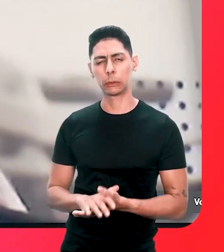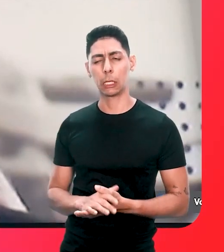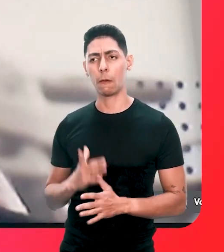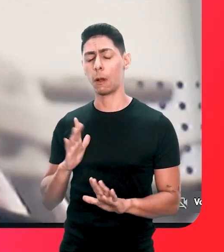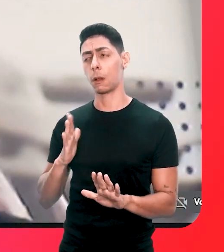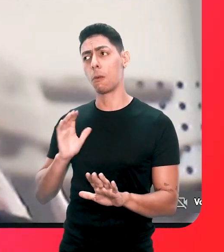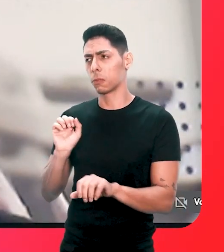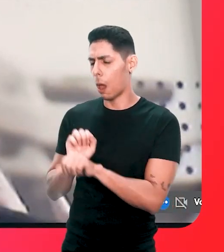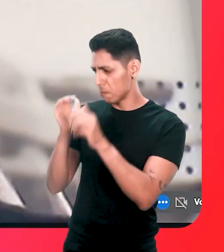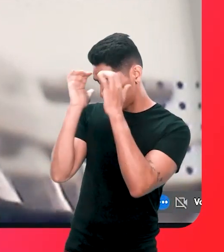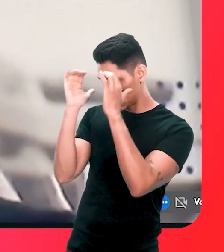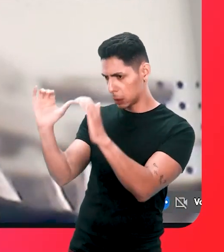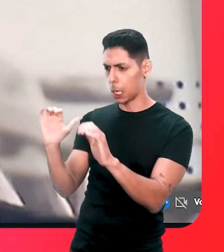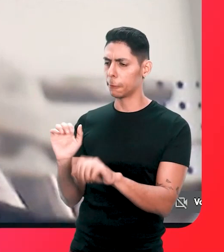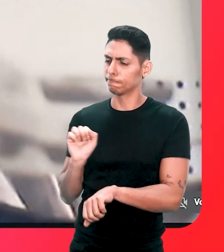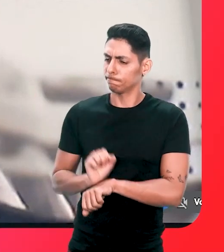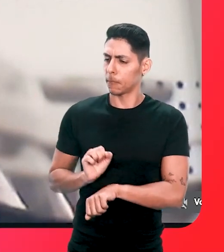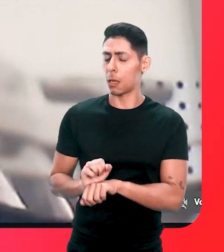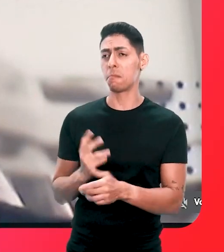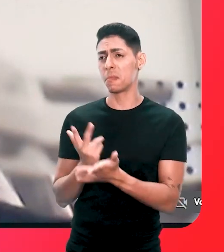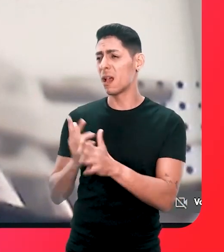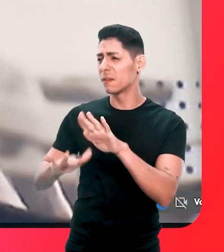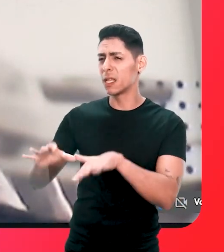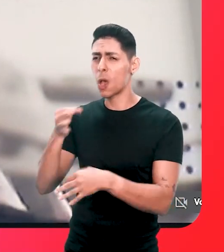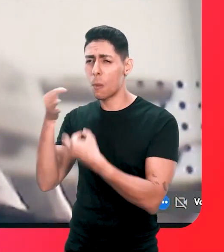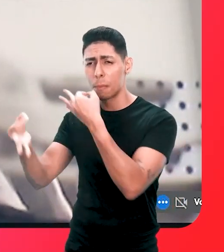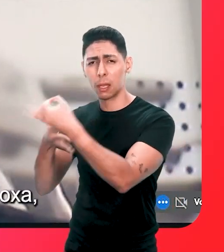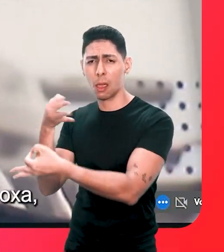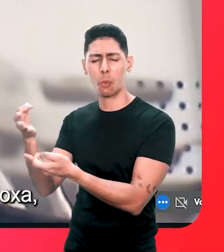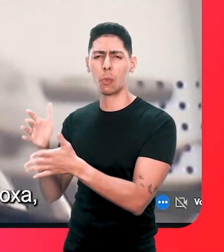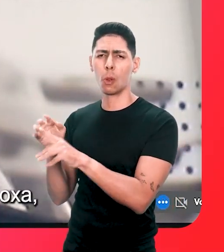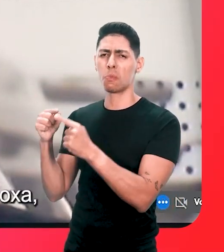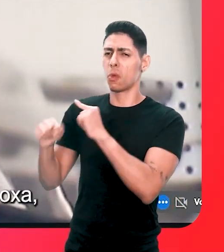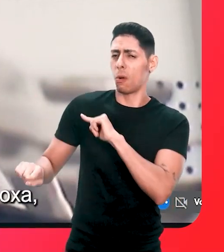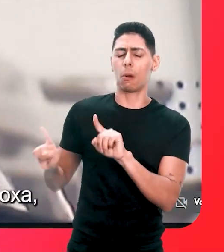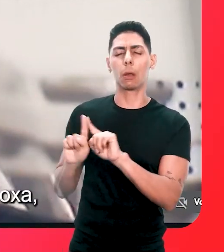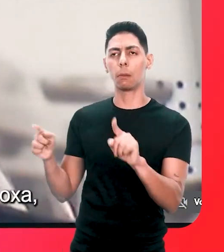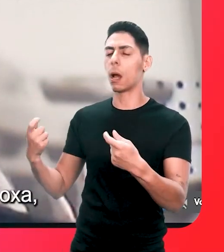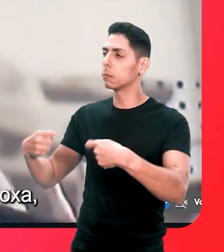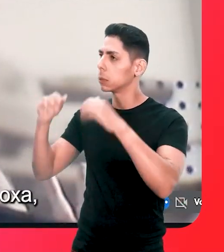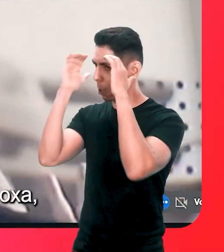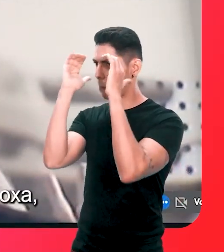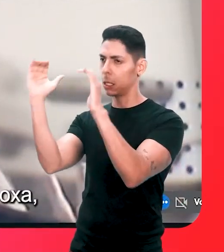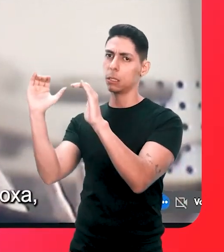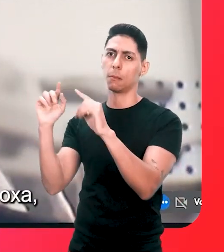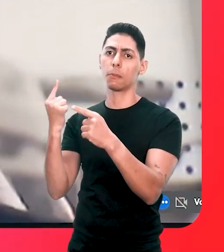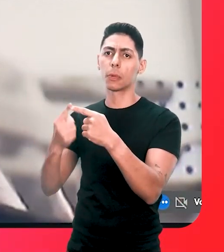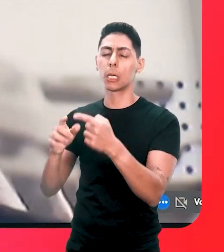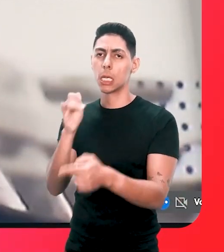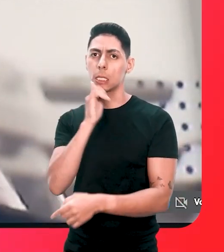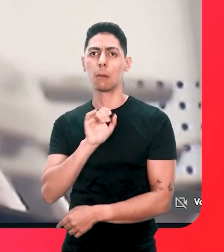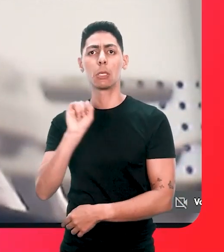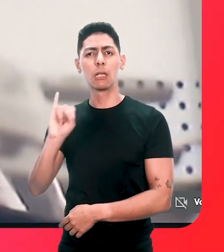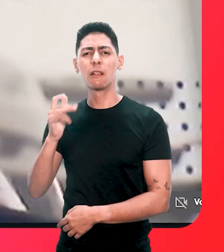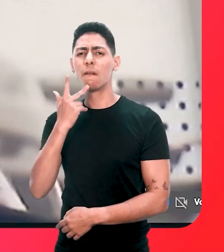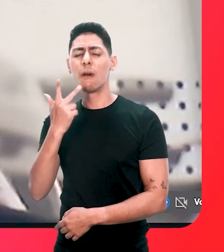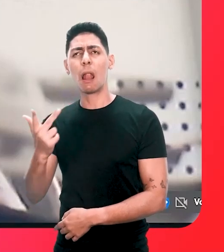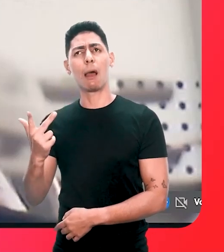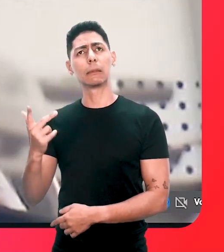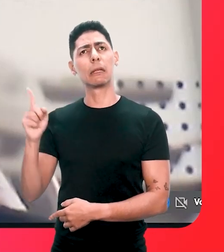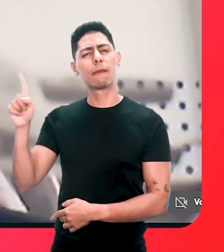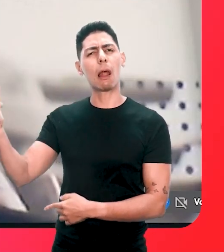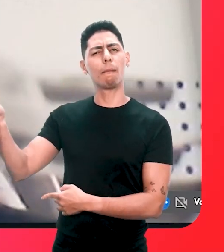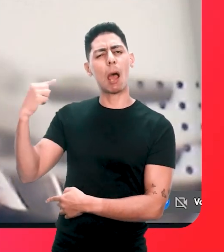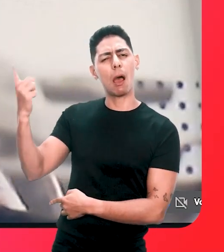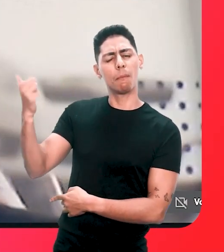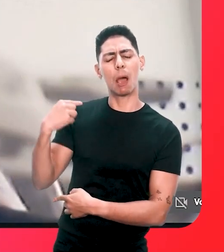canto aqui, apesar de não concordar, de ficar meio assim, mas se eu fizer alguma coisa, poxa, meus pais me falaram tanto para mim me